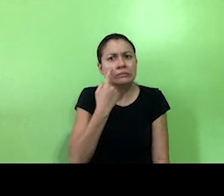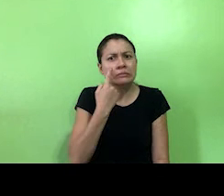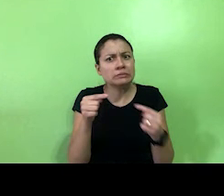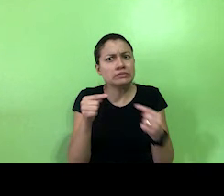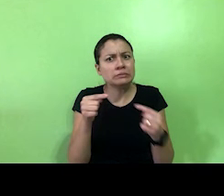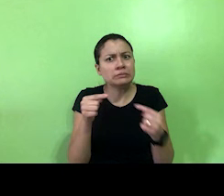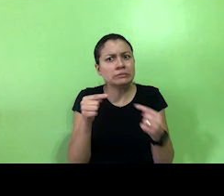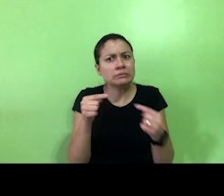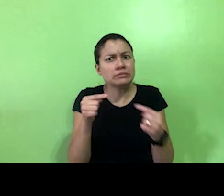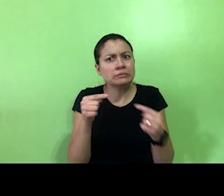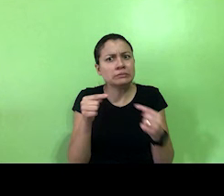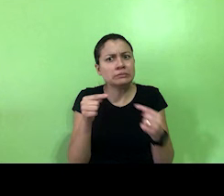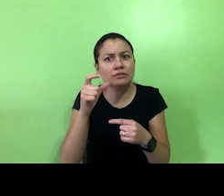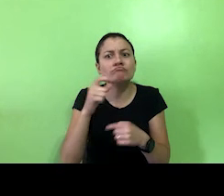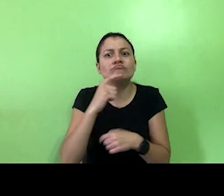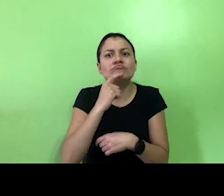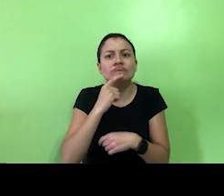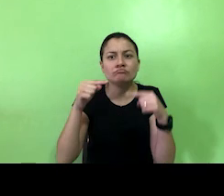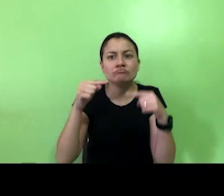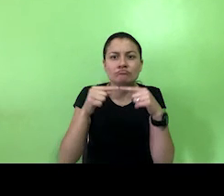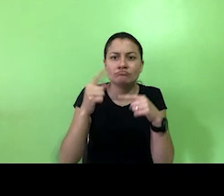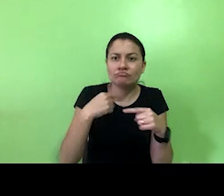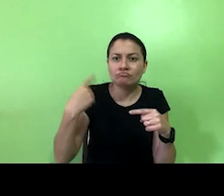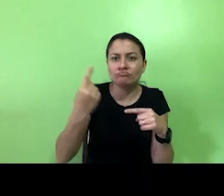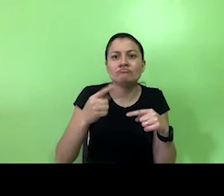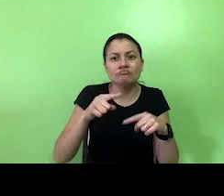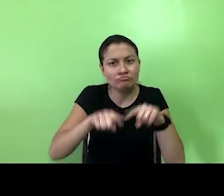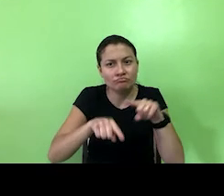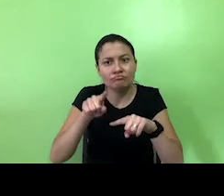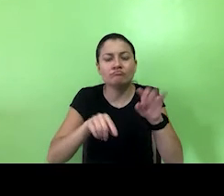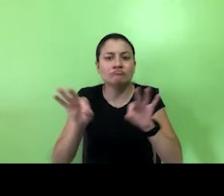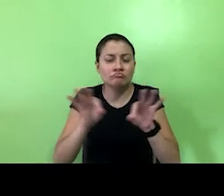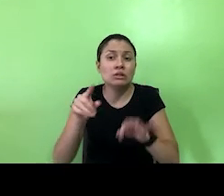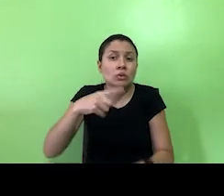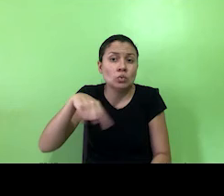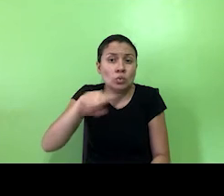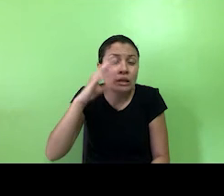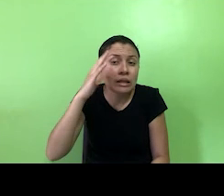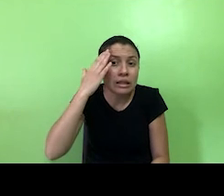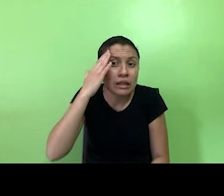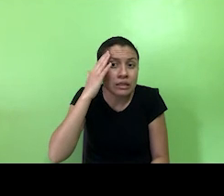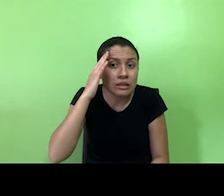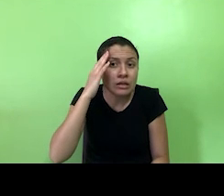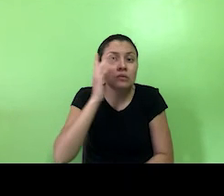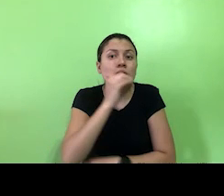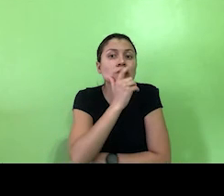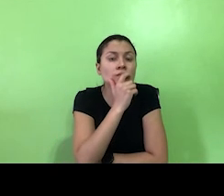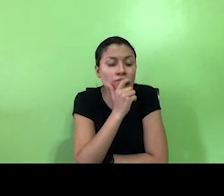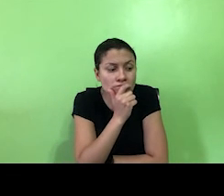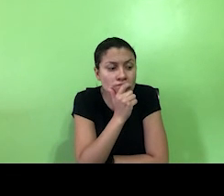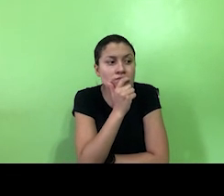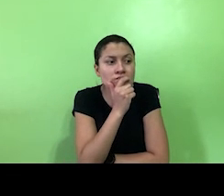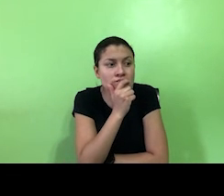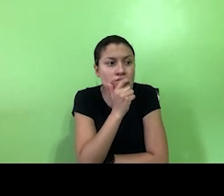relevantes, conectavam mais com a nossa visão de produto. E a gente foi entendendo, e isso veio de um entendimento que